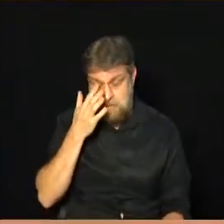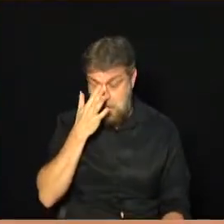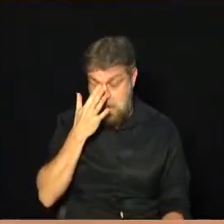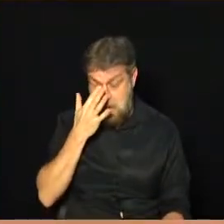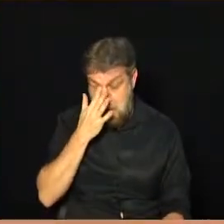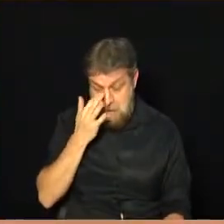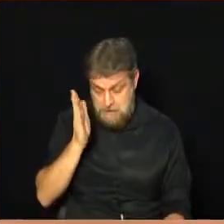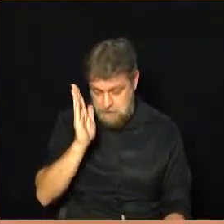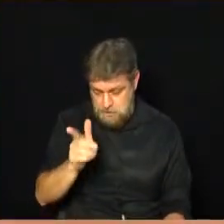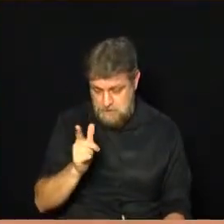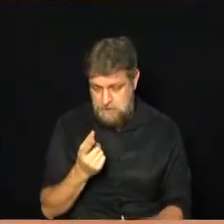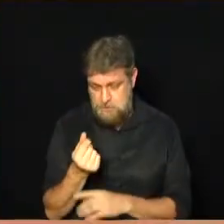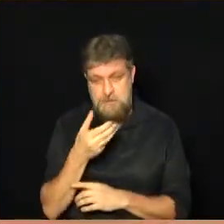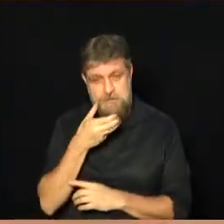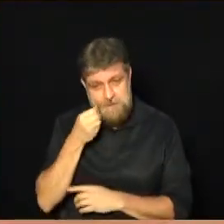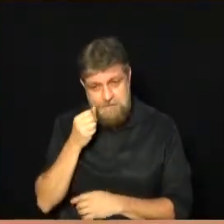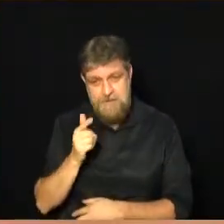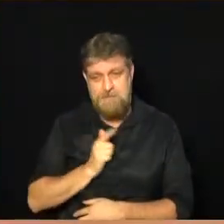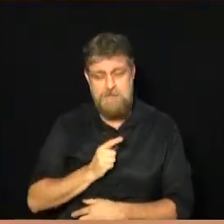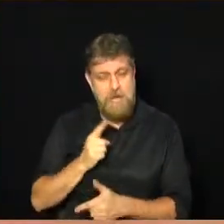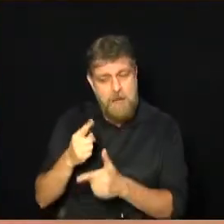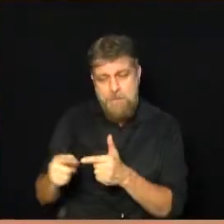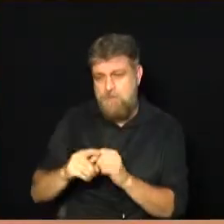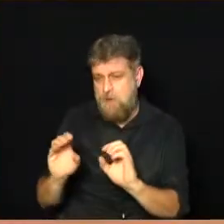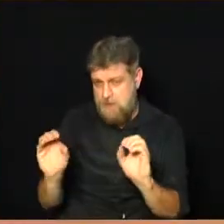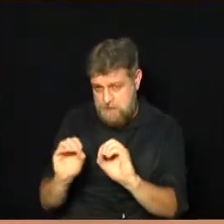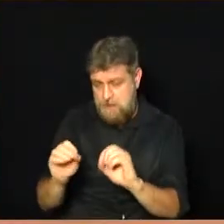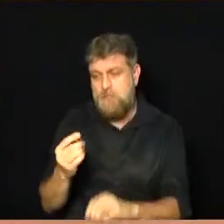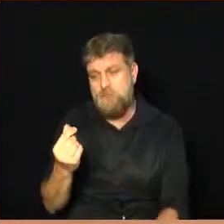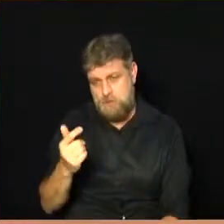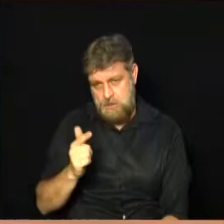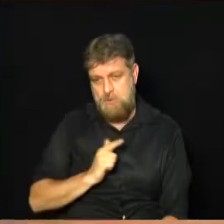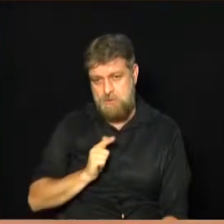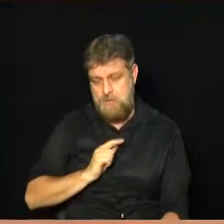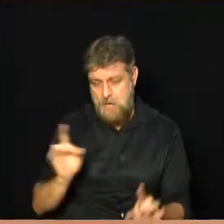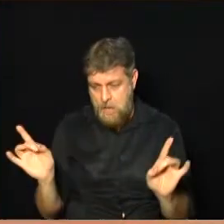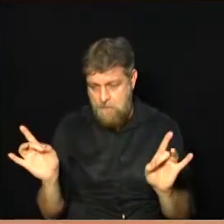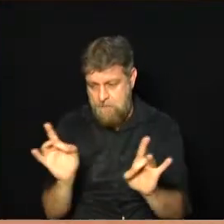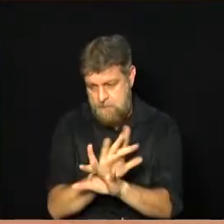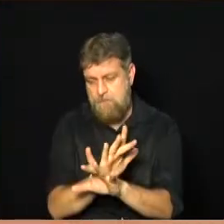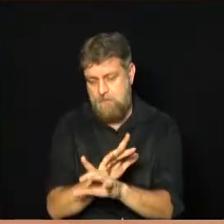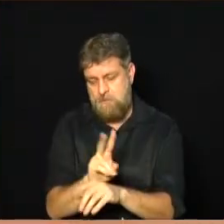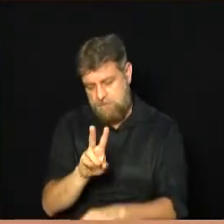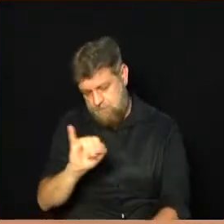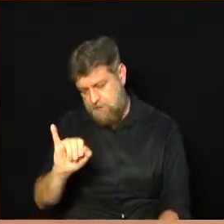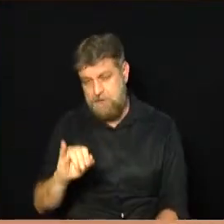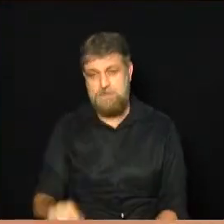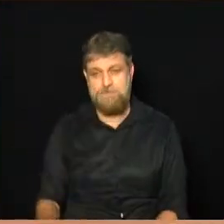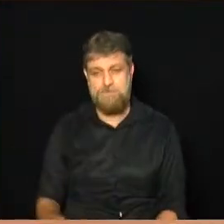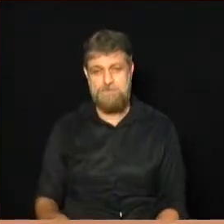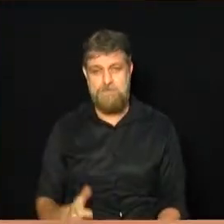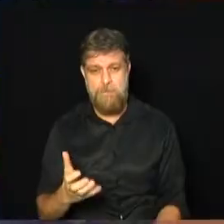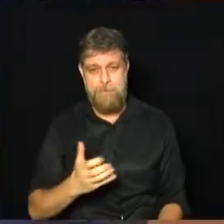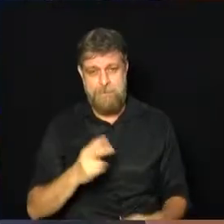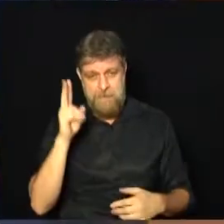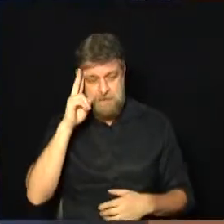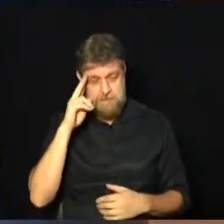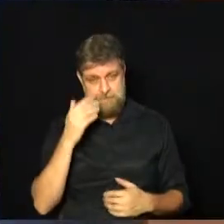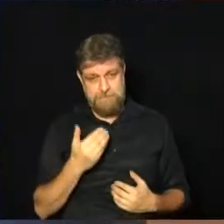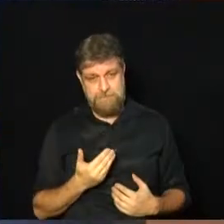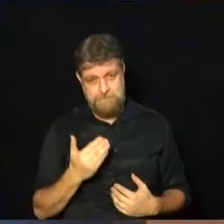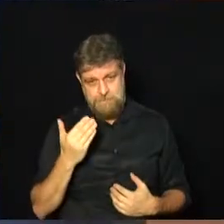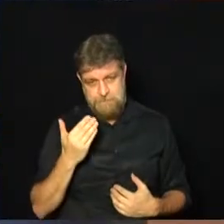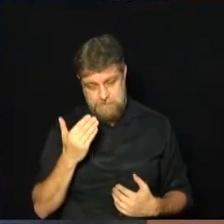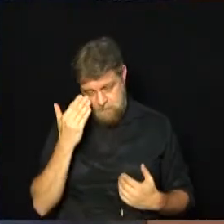estar no orçamento, não vamos ter nenhum problema e vamos concluir o projeto. Ok? Ok, quero registrar aqui a presença também do